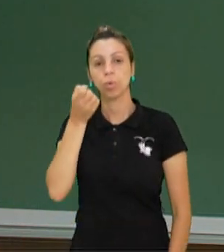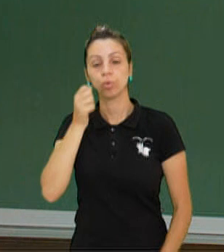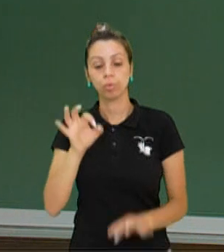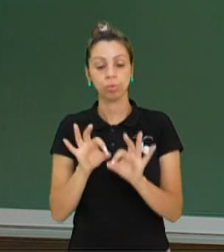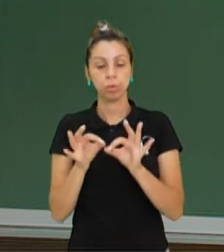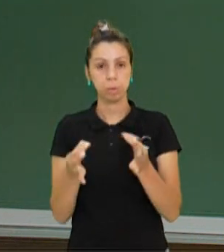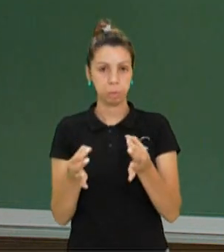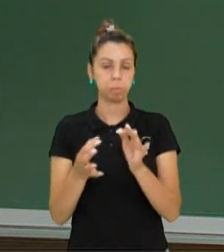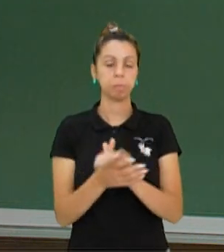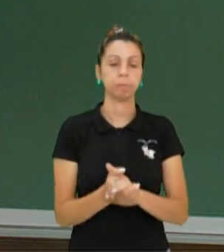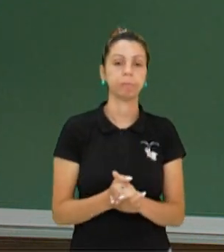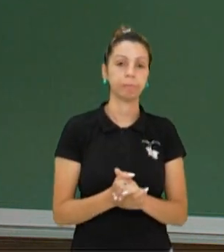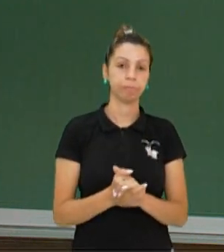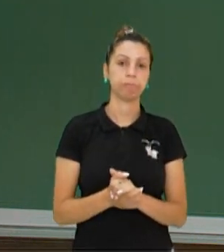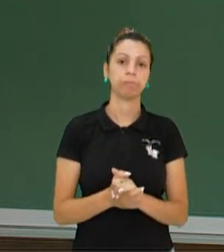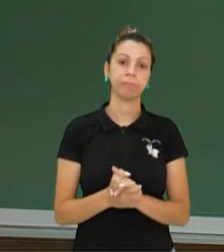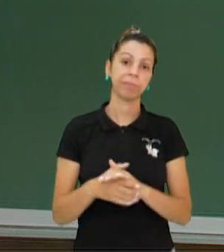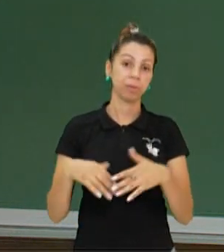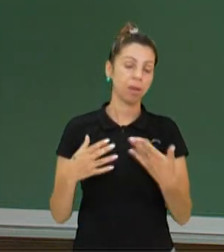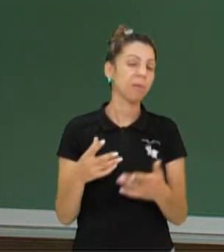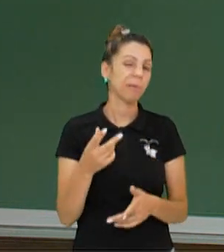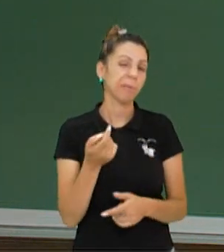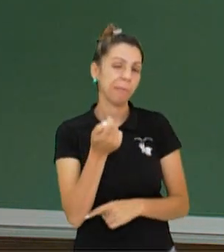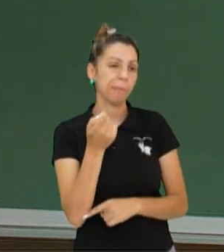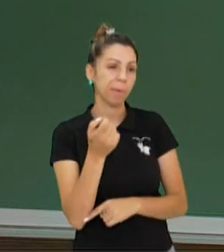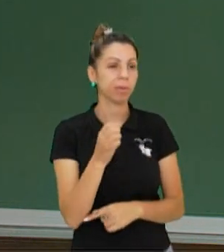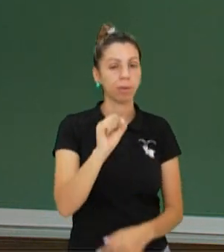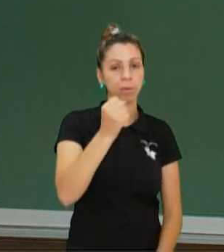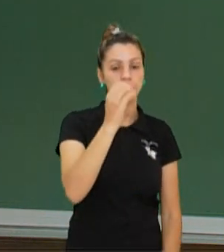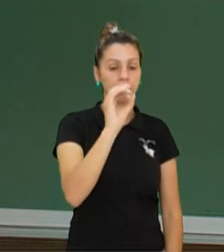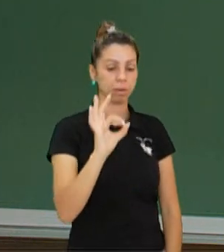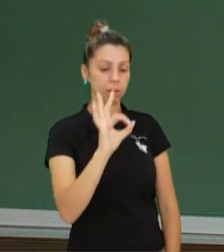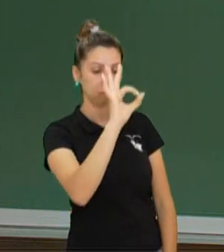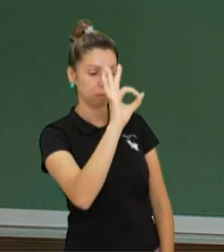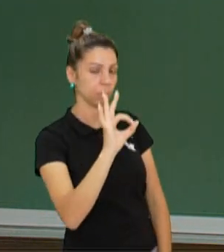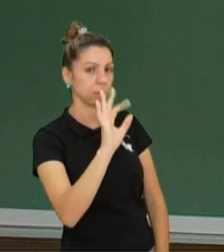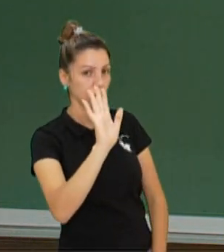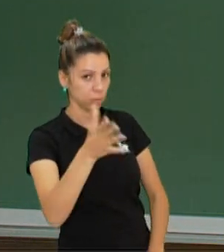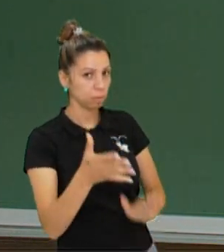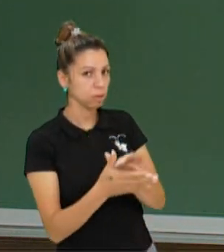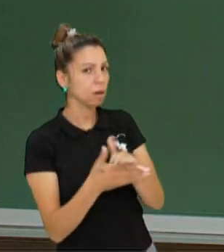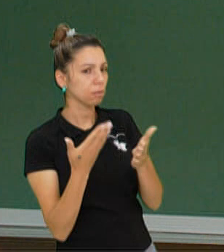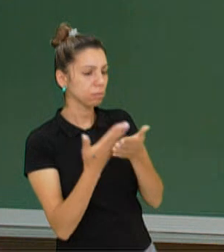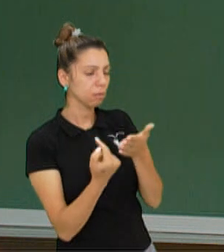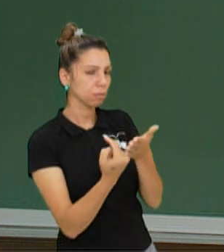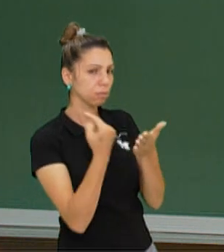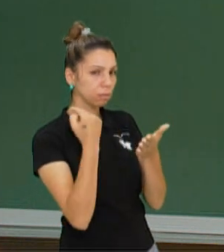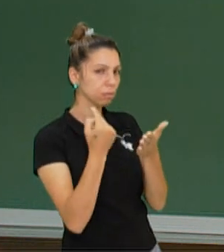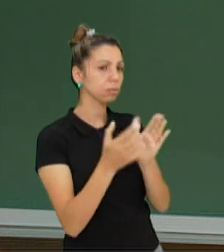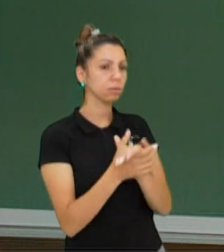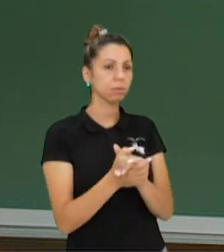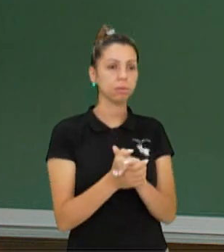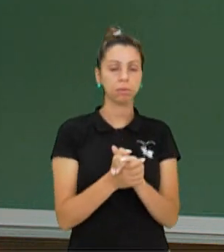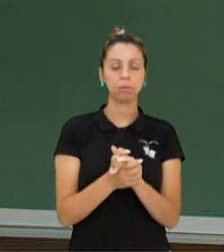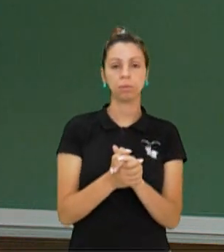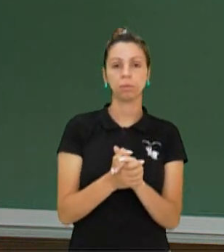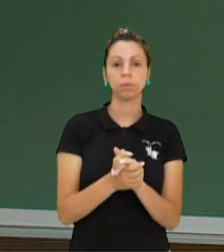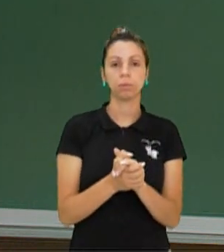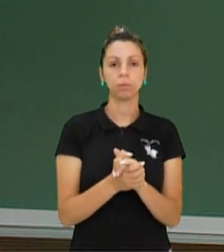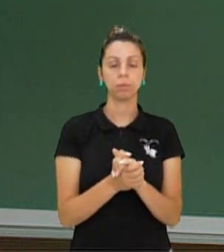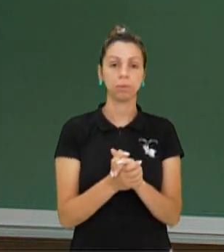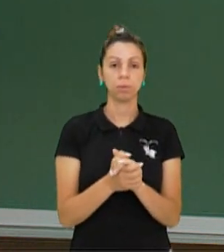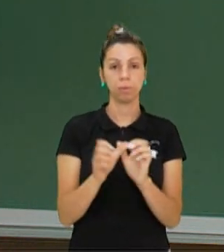Tivemos um pouquinho dessa porcentagem ali quando falamos de 80% do volume da água contida no